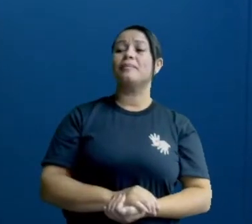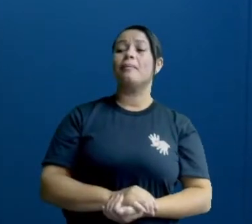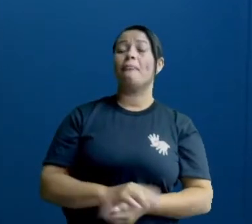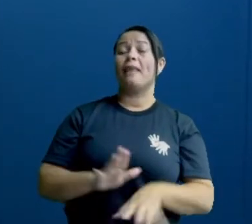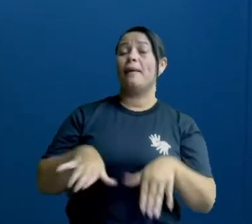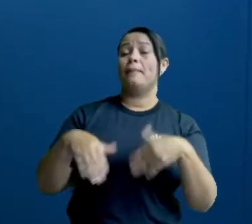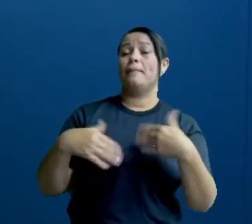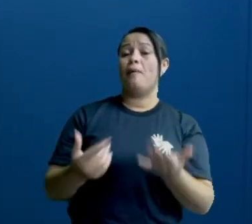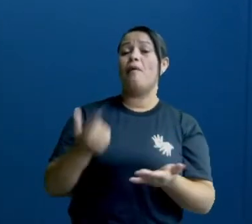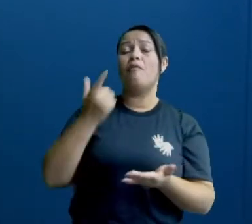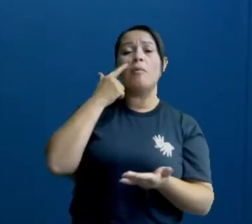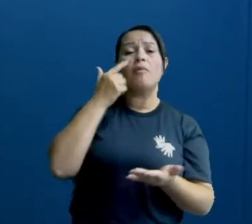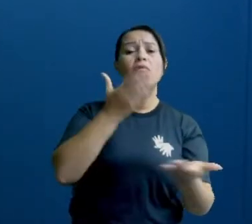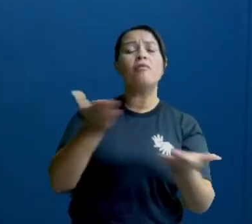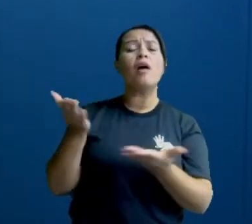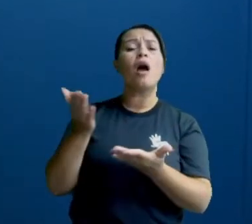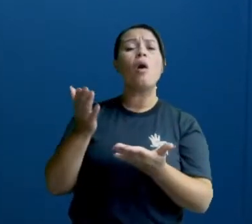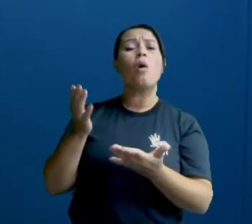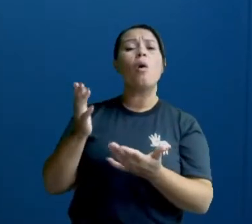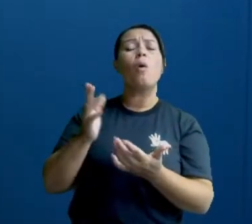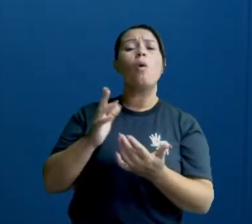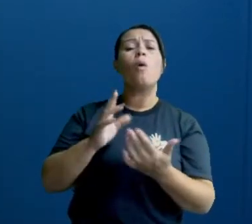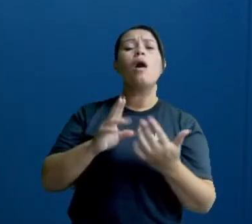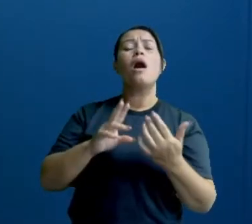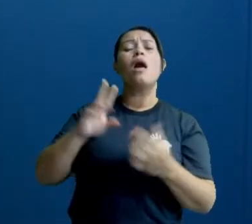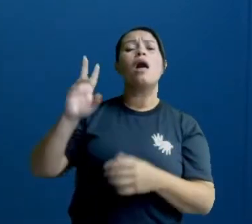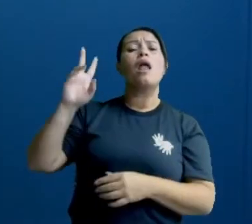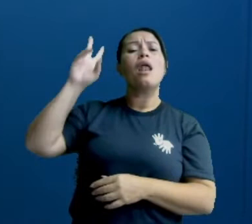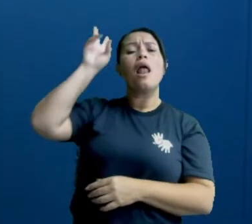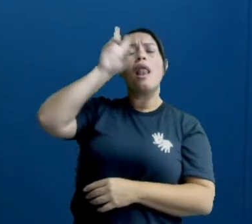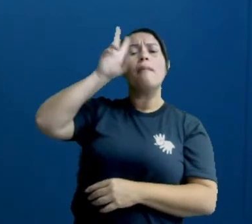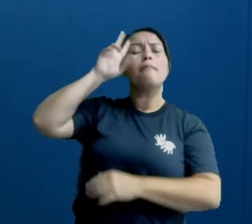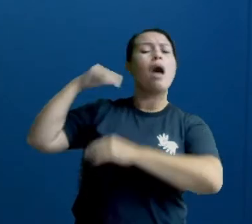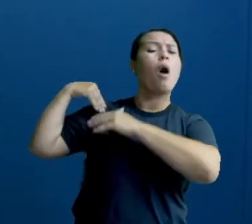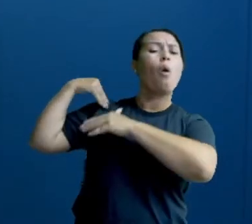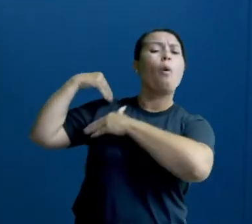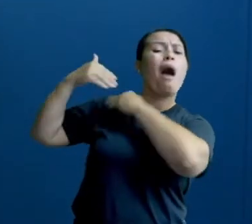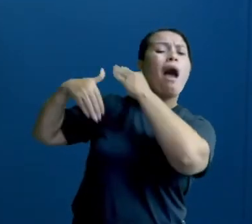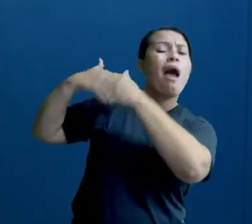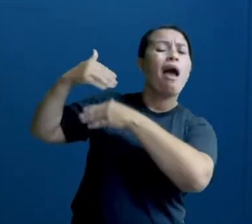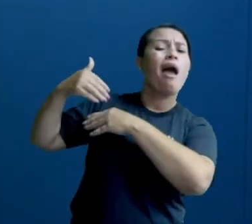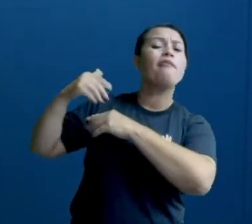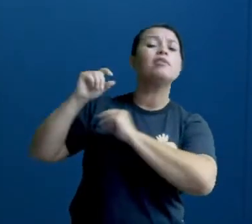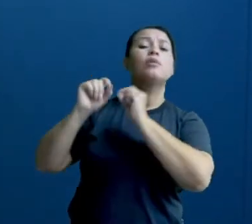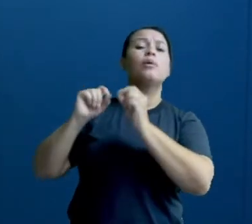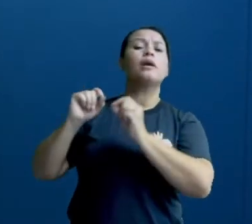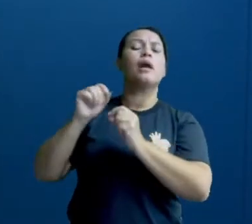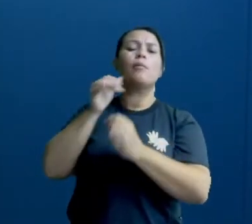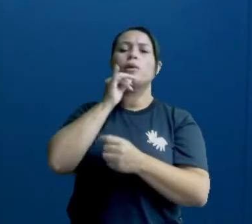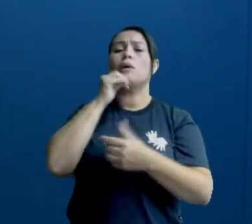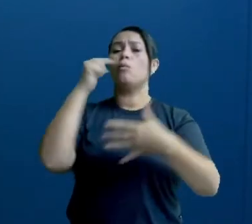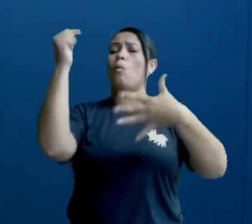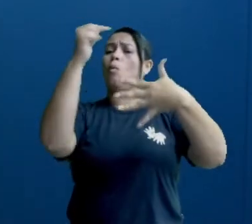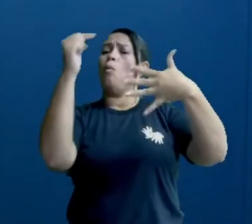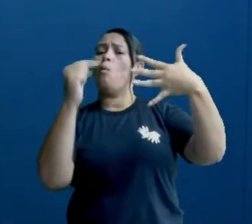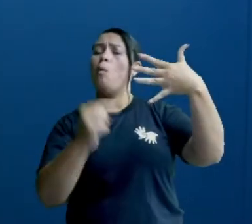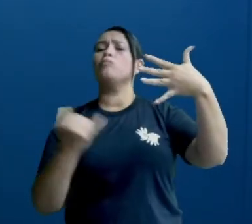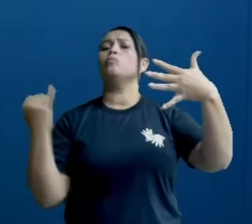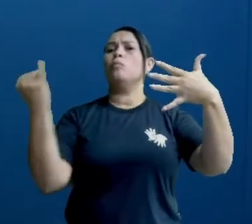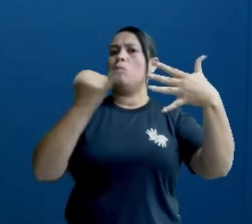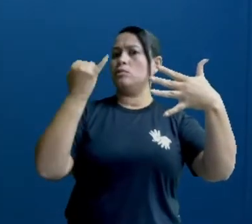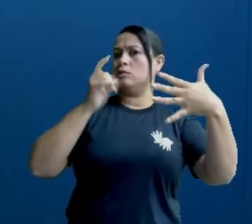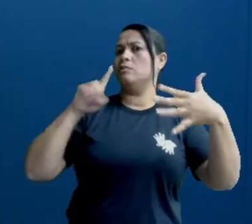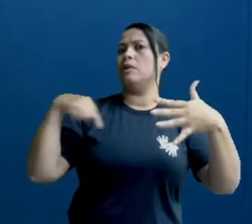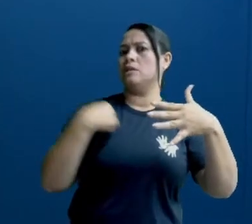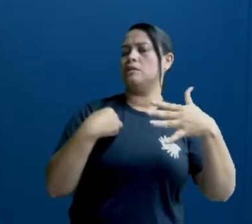Bom, então nós vamos agora fazer uma retomada sobre esses pontos, né? Já que foi tão importante para estar